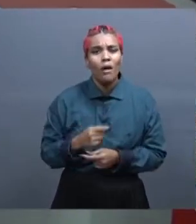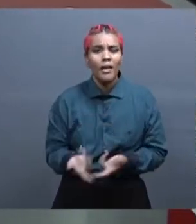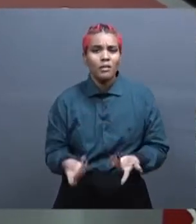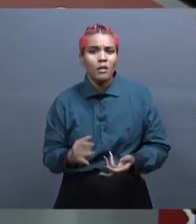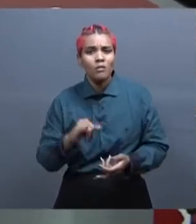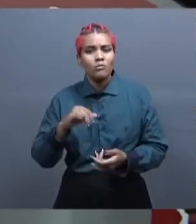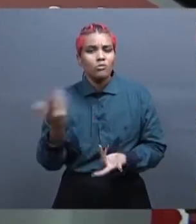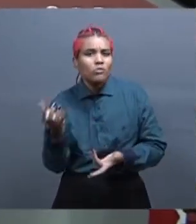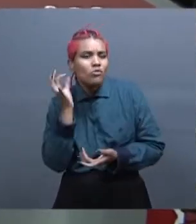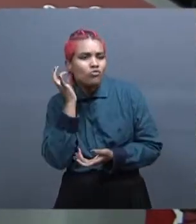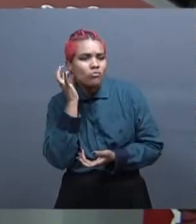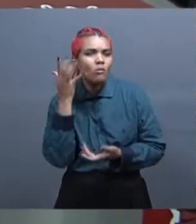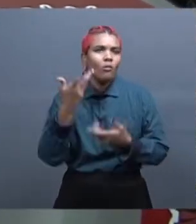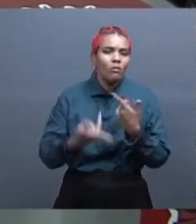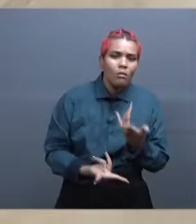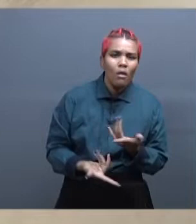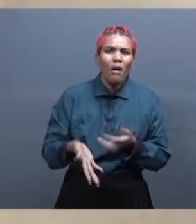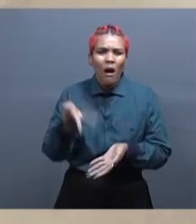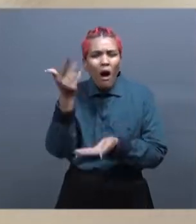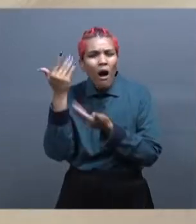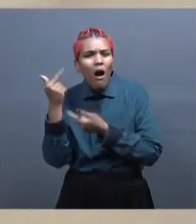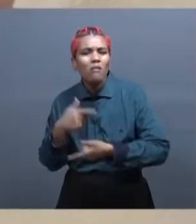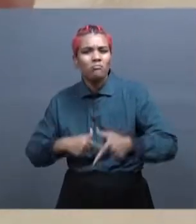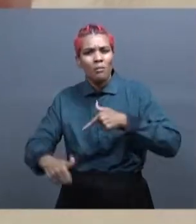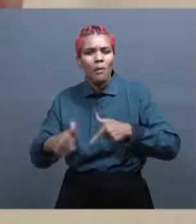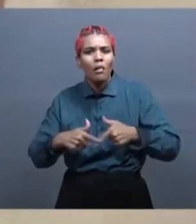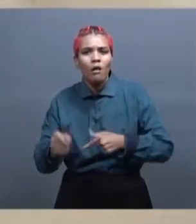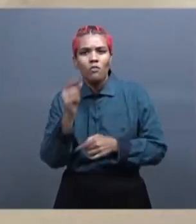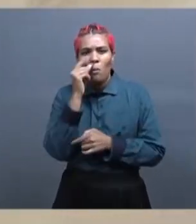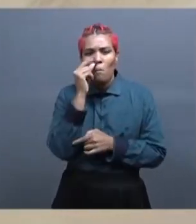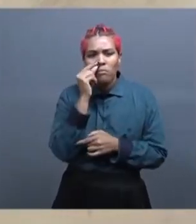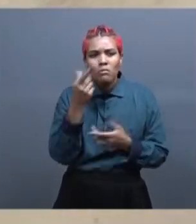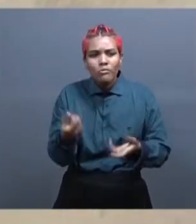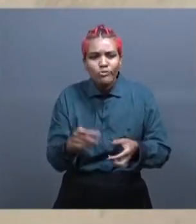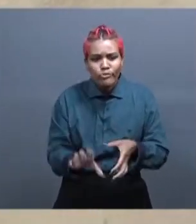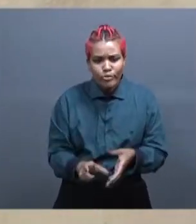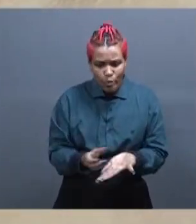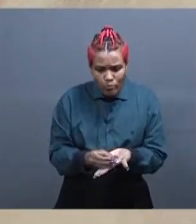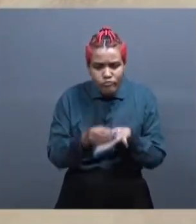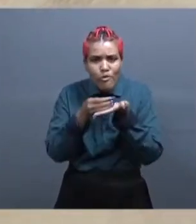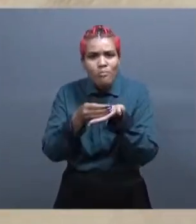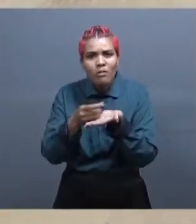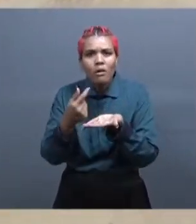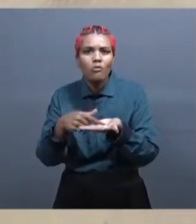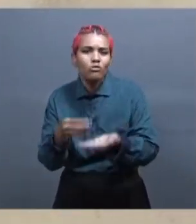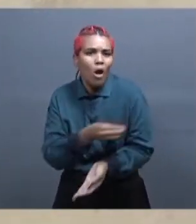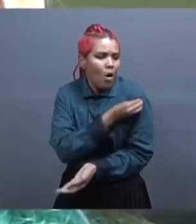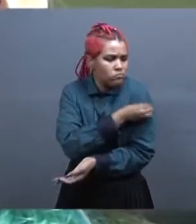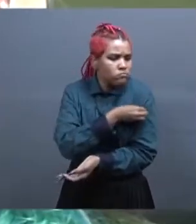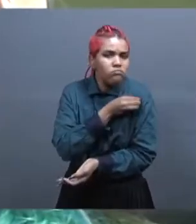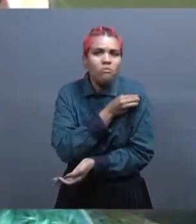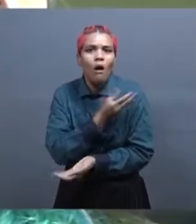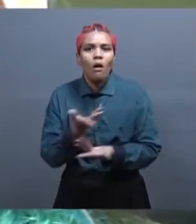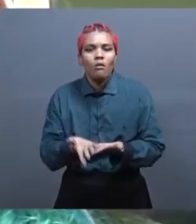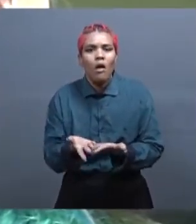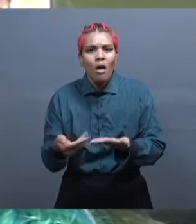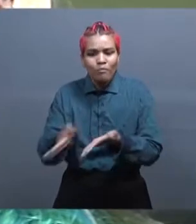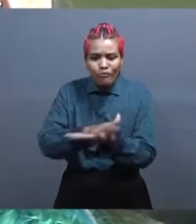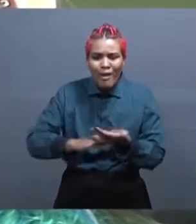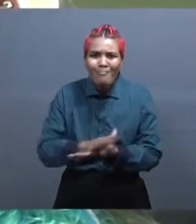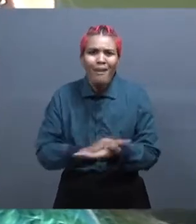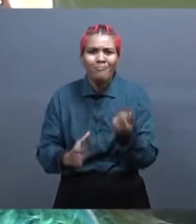já teve uma época tem pessoal trabalhava com o ps num copinho com álcool e saber se eliza nada não passa segurança